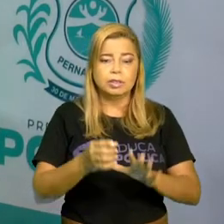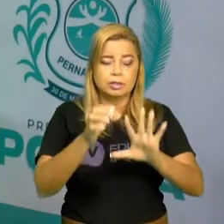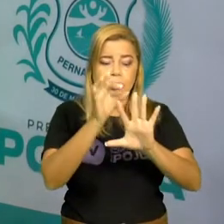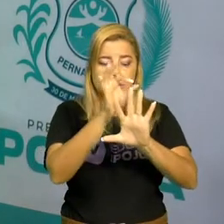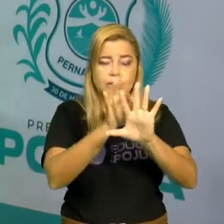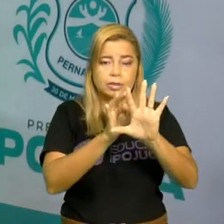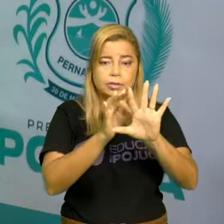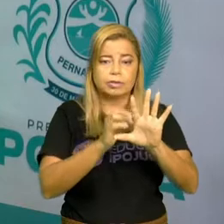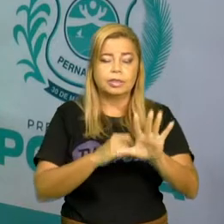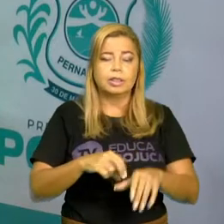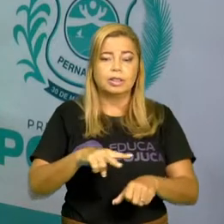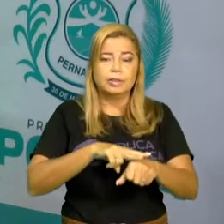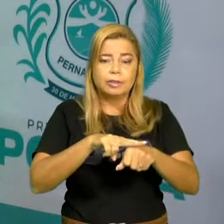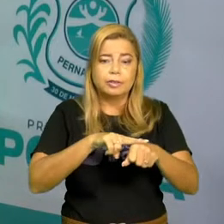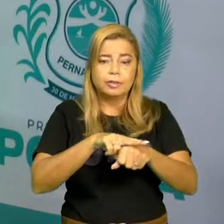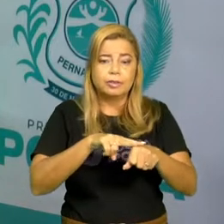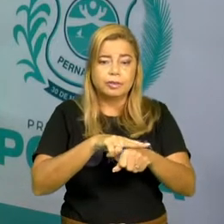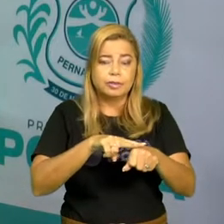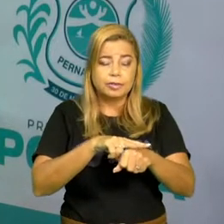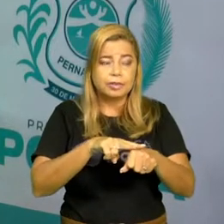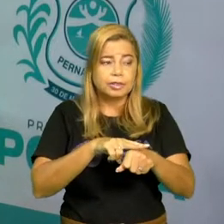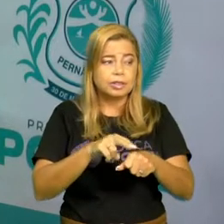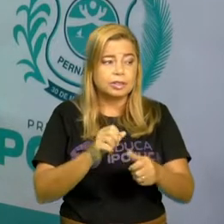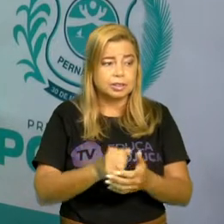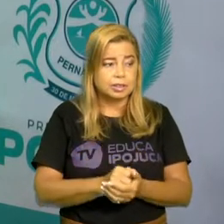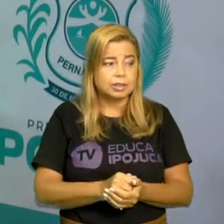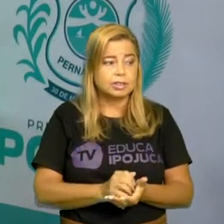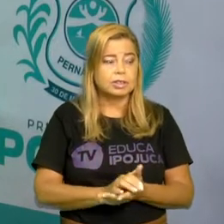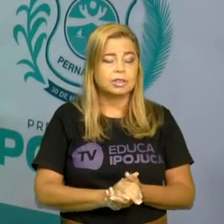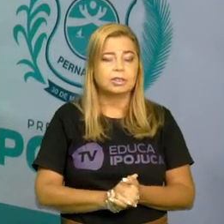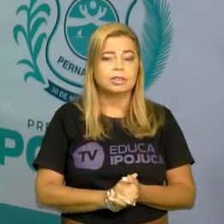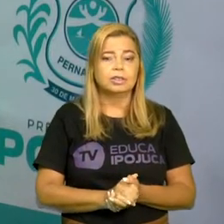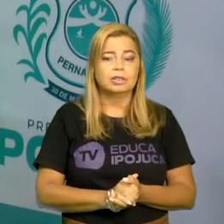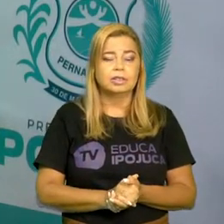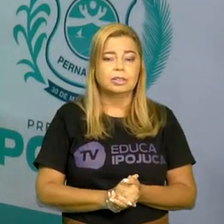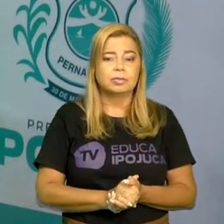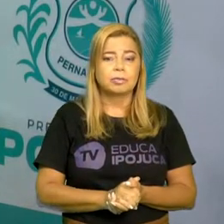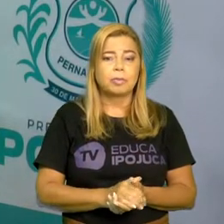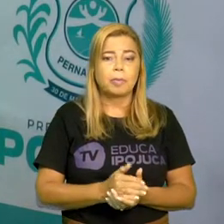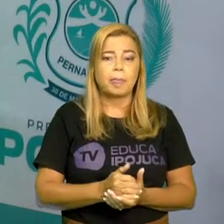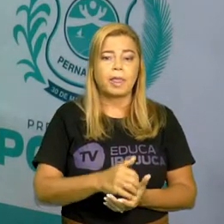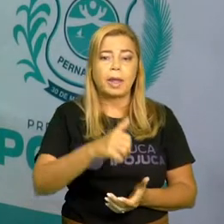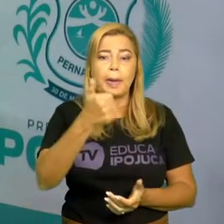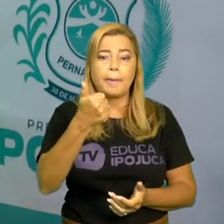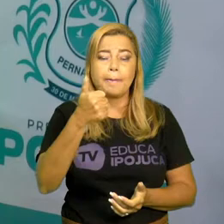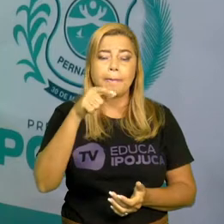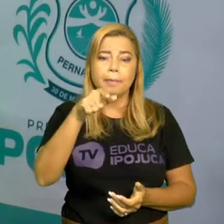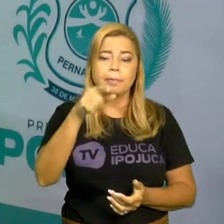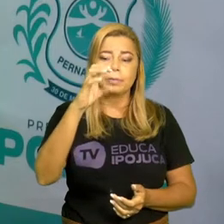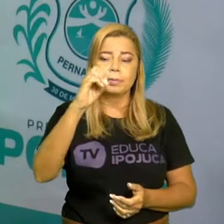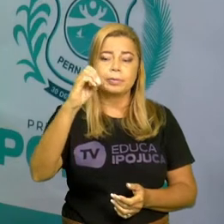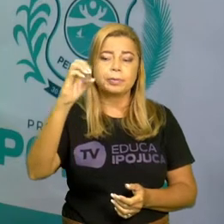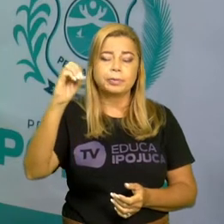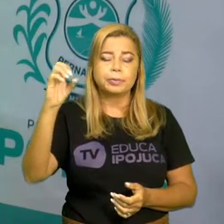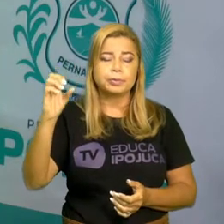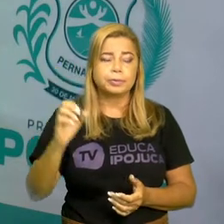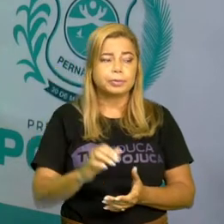é a unidade de milhar. Cada bolinha verde dessa, ela vale 1.000. Então